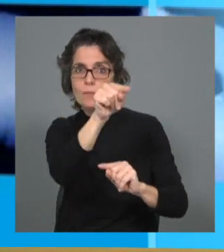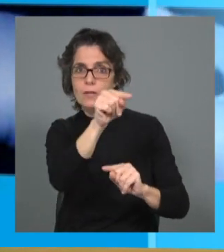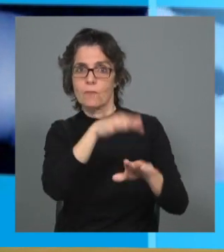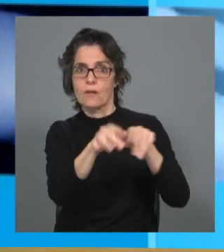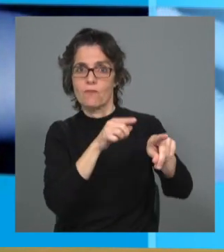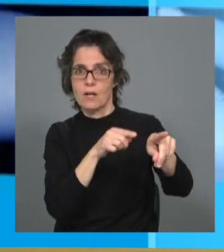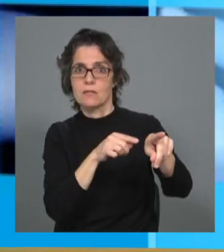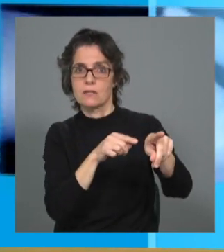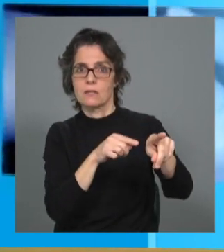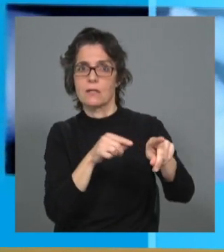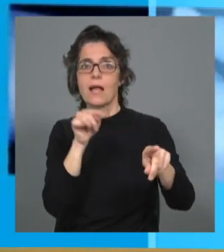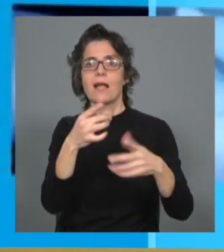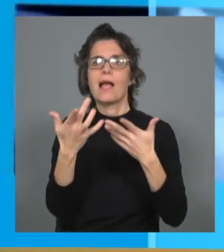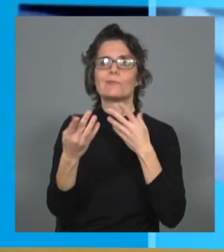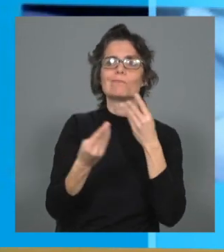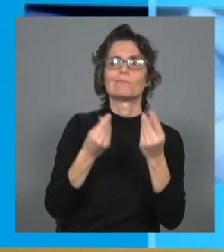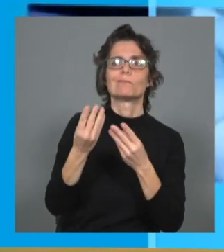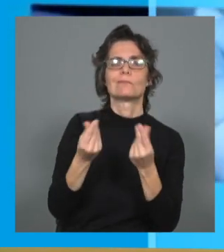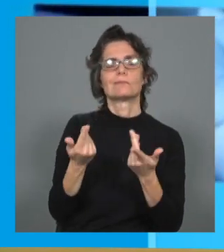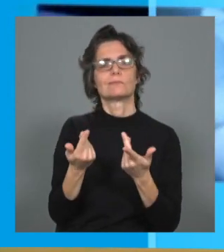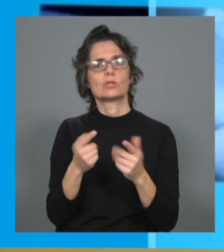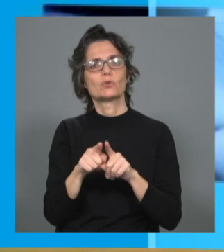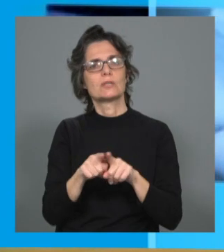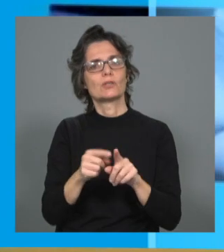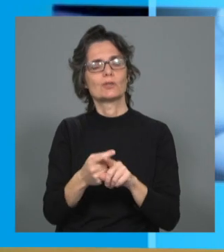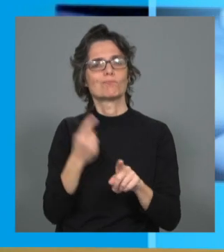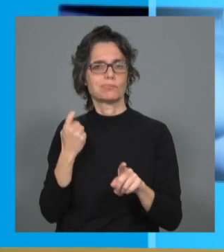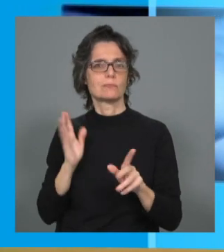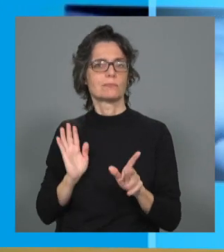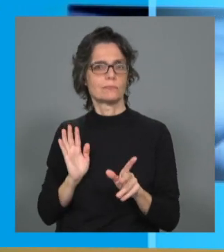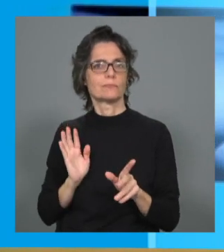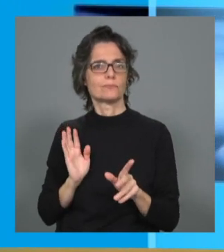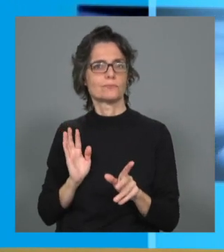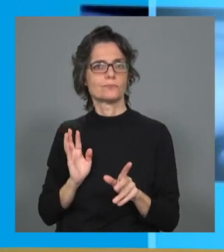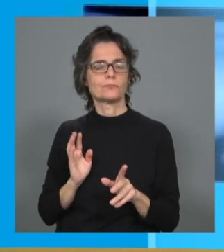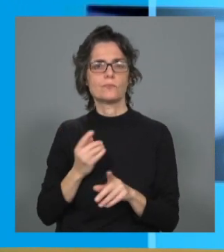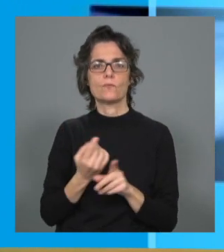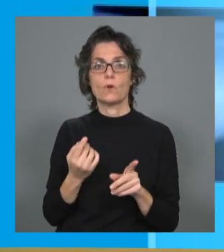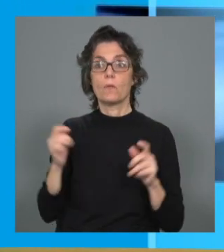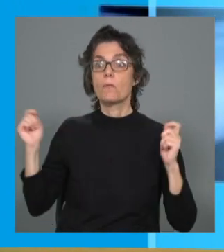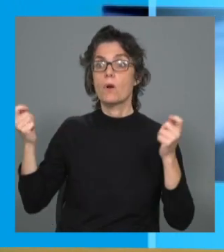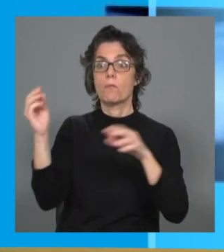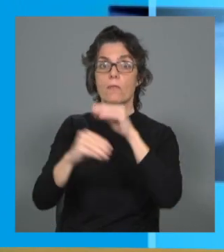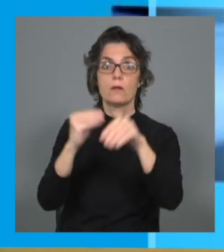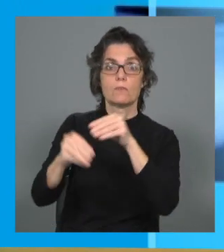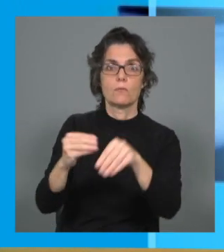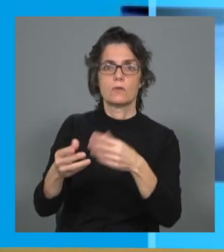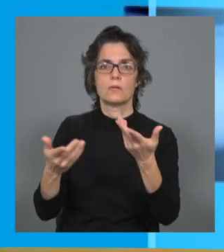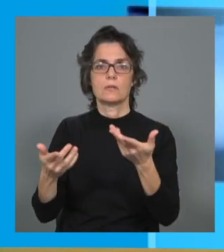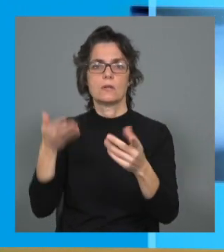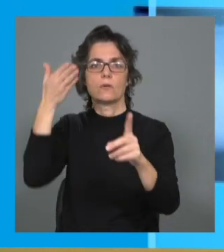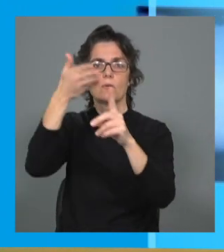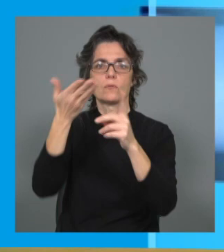Esse ideal tem andado um pouco arredado da nossa política, porque na pressa das campanhas políticas e no